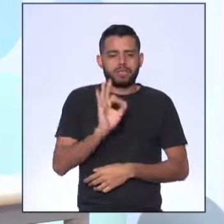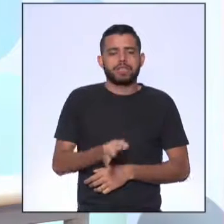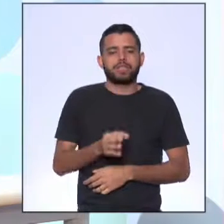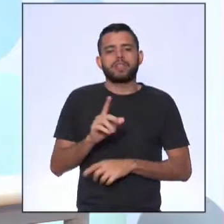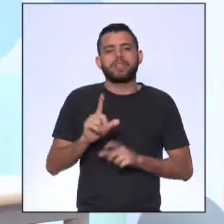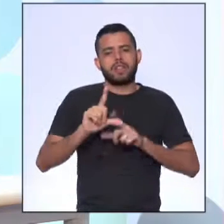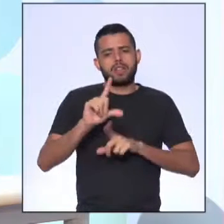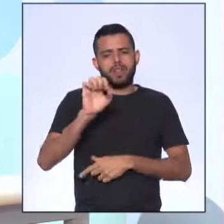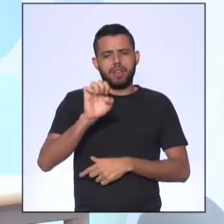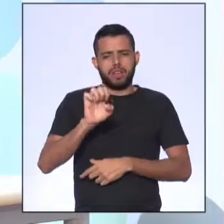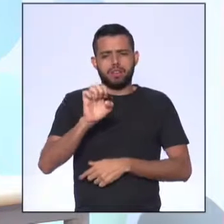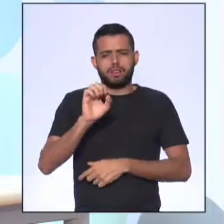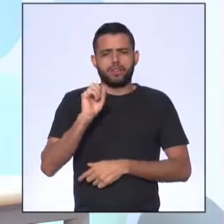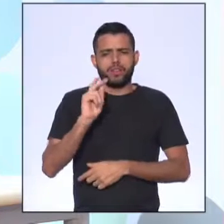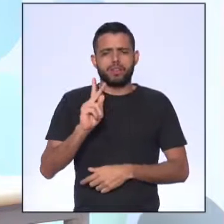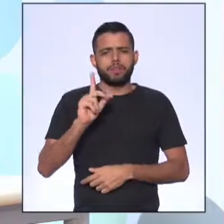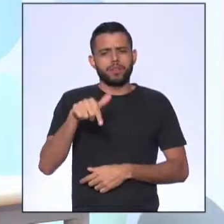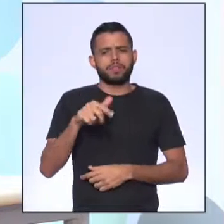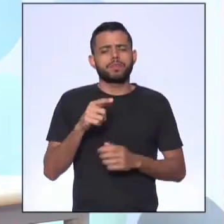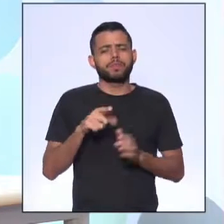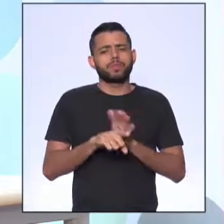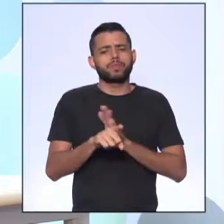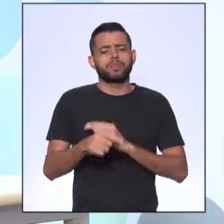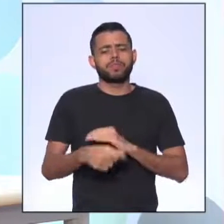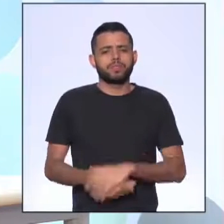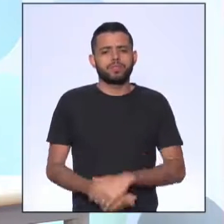E, ok? Próxima questão.